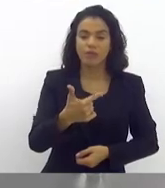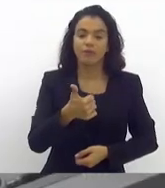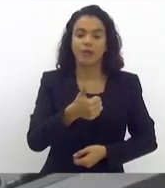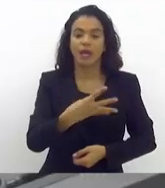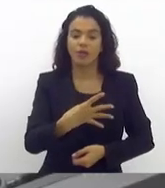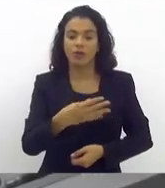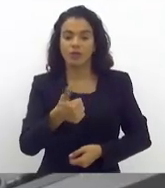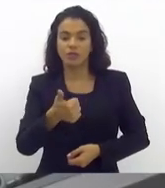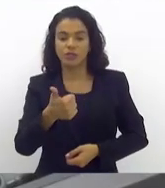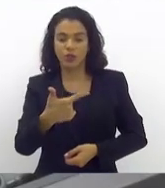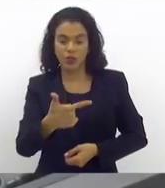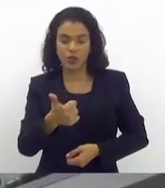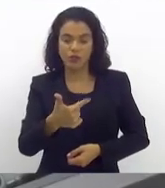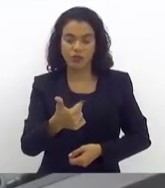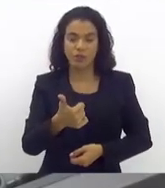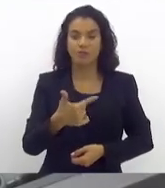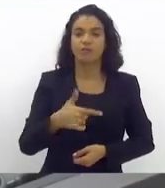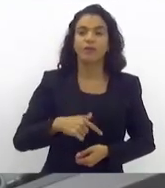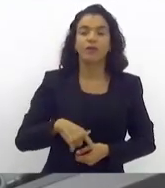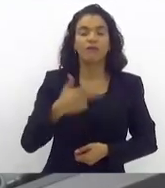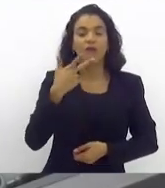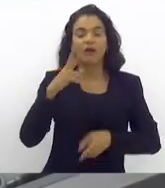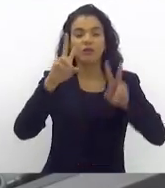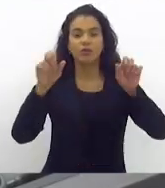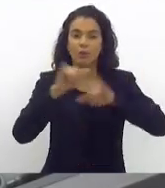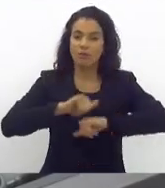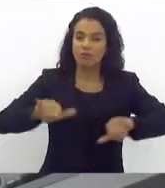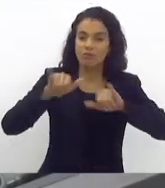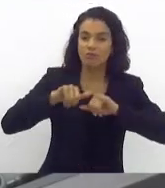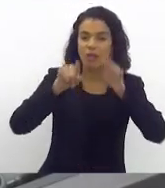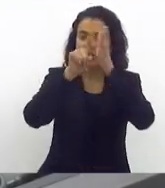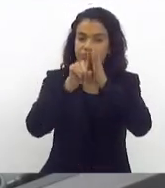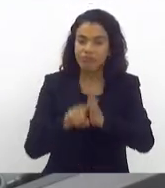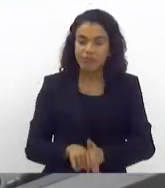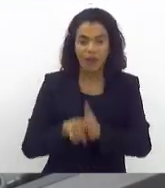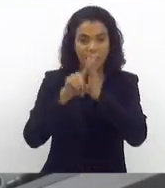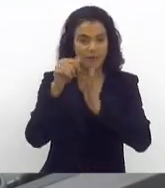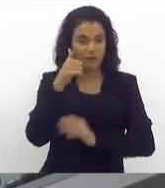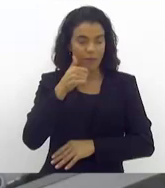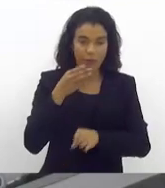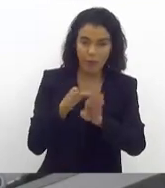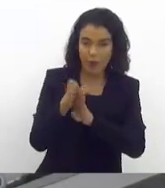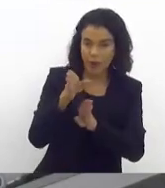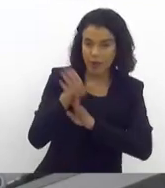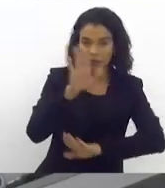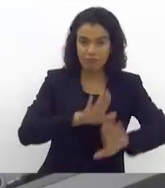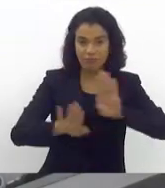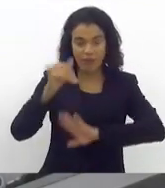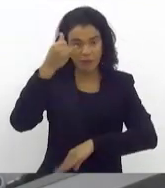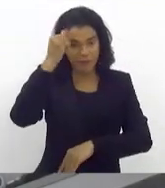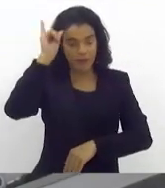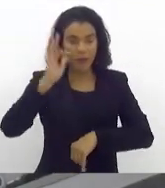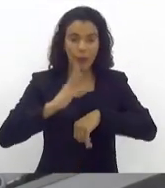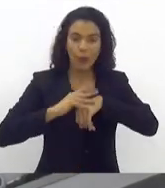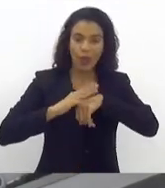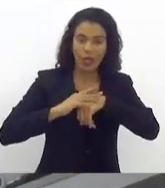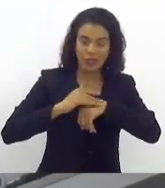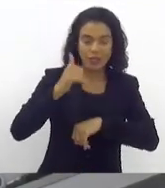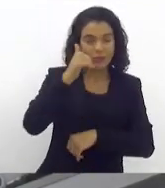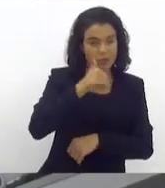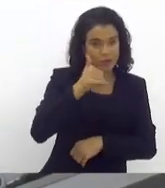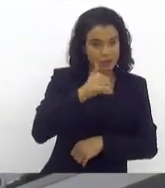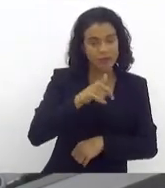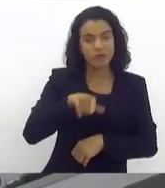de 23, de autoria do deputado Filipinho Raves, que institui a campanha Check-up Feminino para orientação e prevenção de doenças no Estado do Rio de Janeiro e da